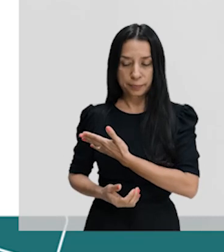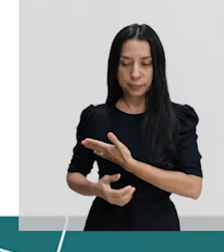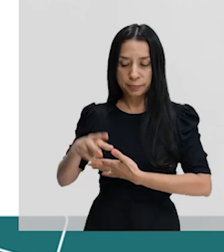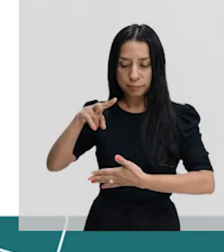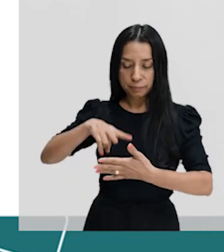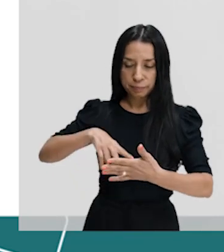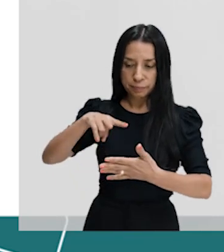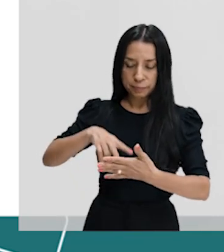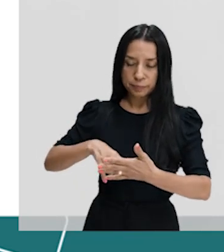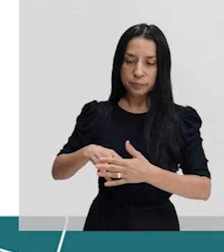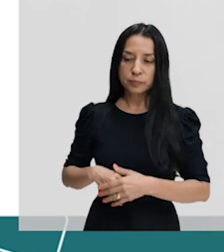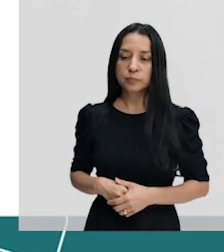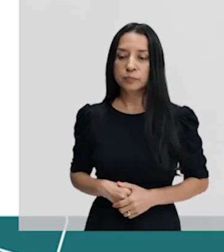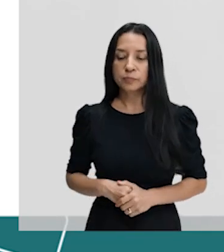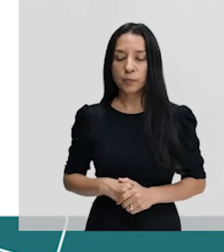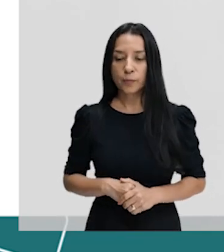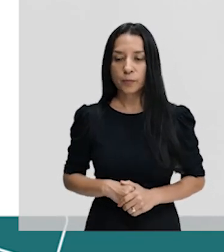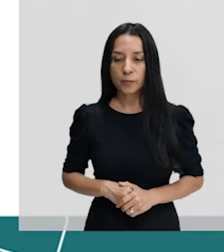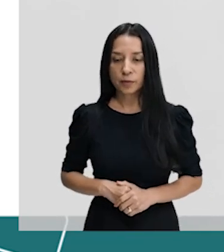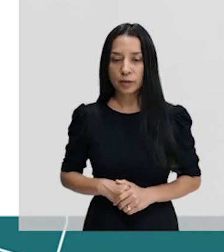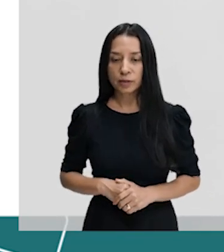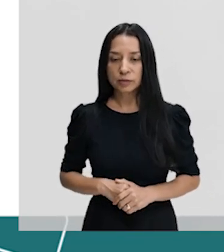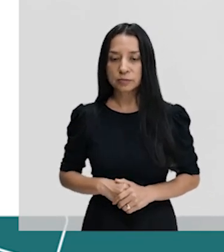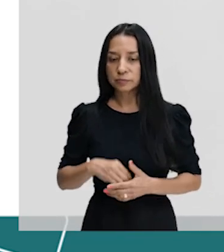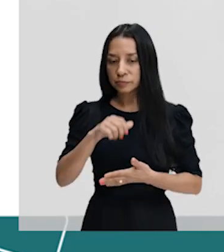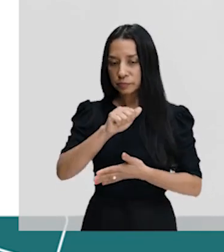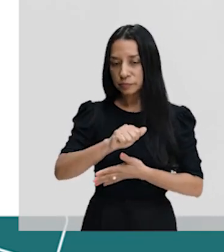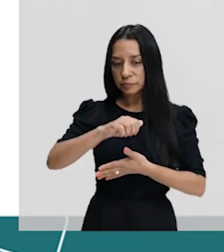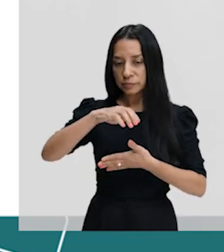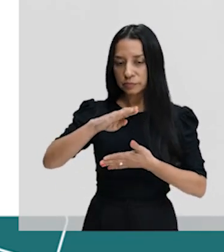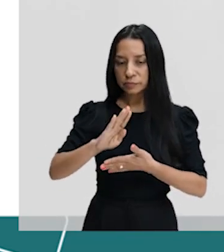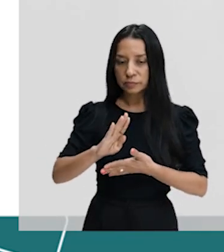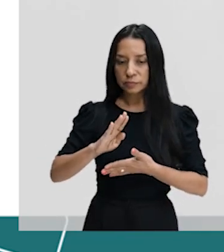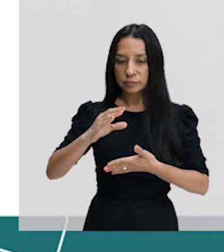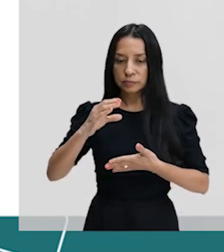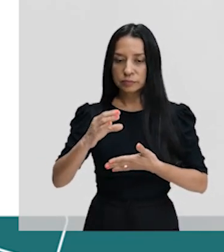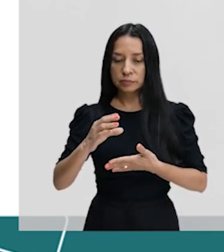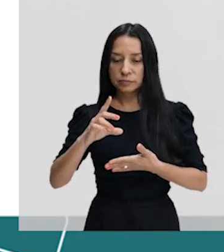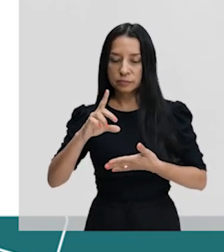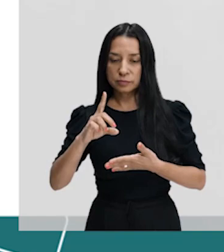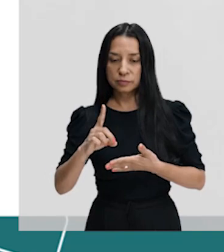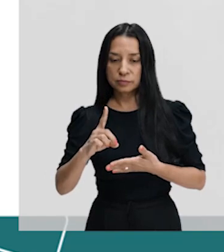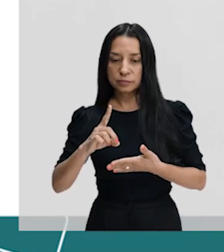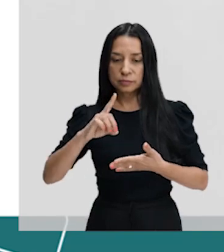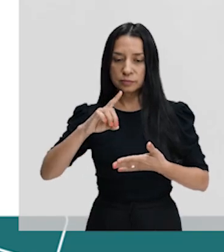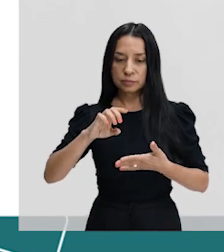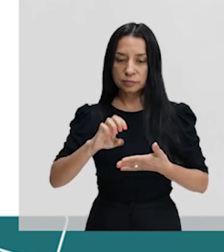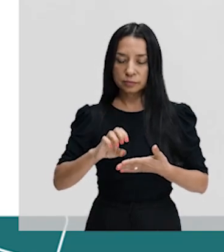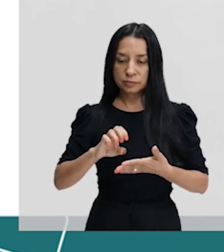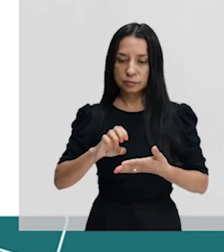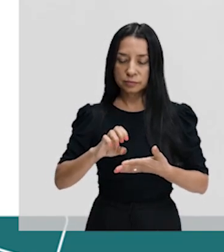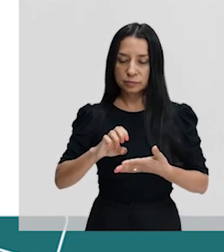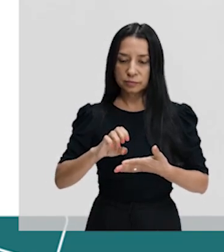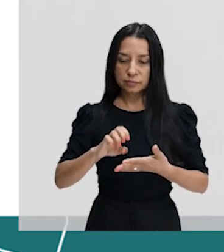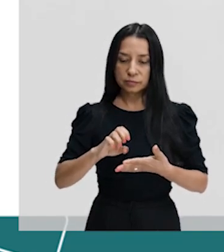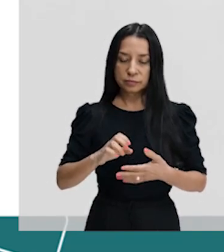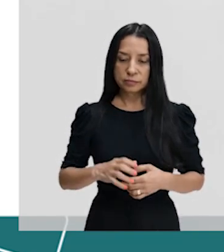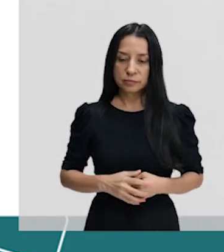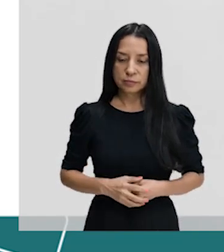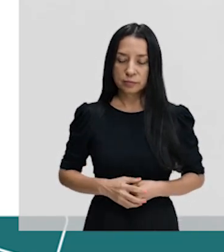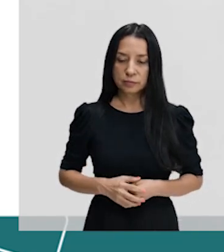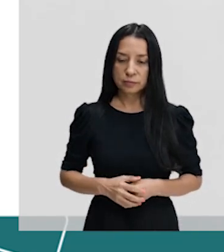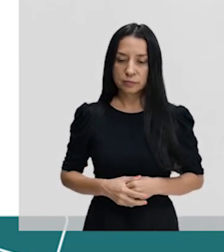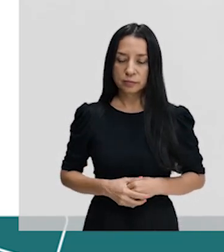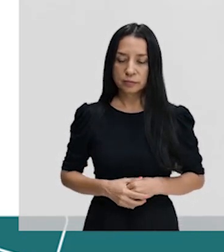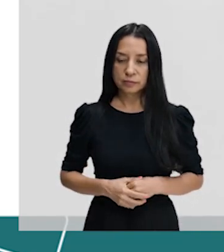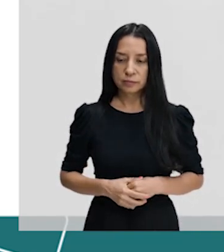centímetros por segundo é letra a 8 letra B 20 letra C 40 letra D 80 letra e 160